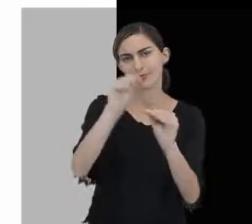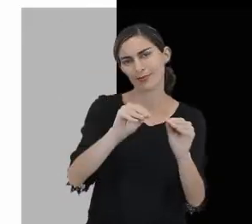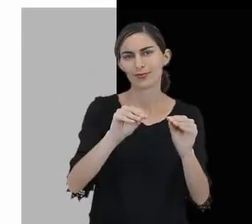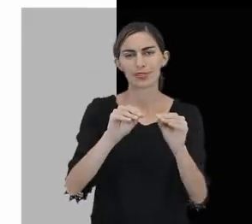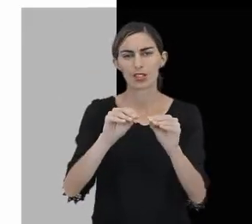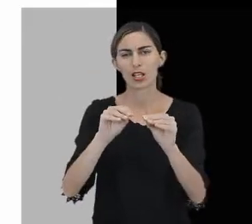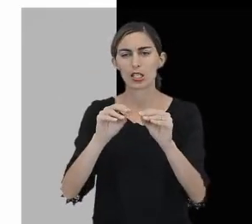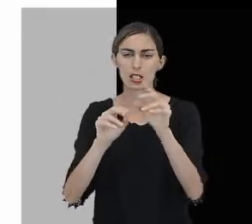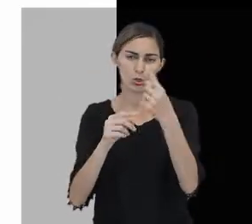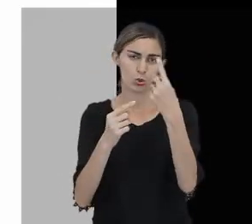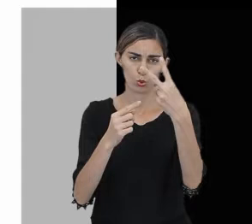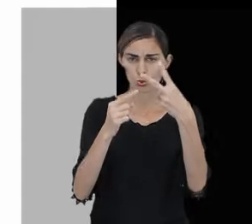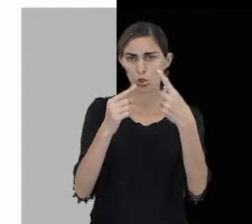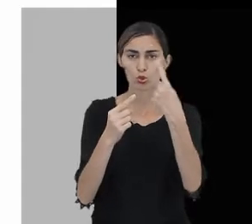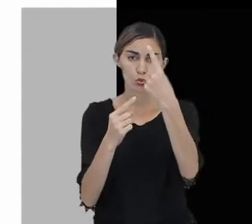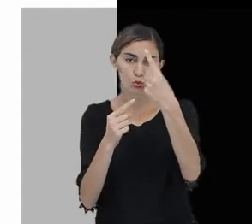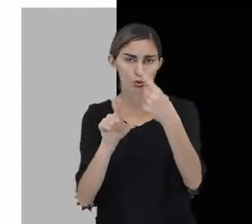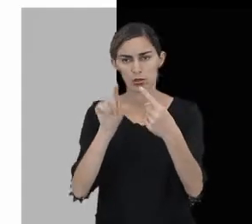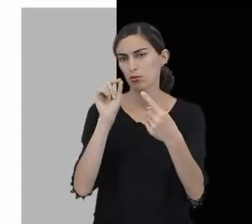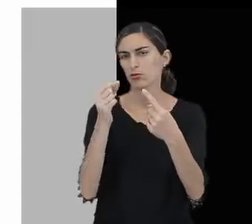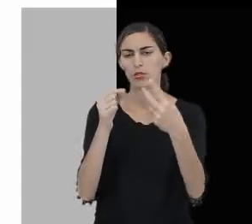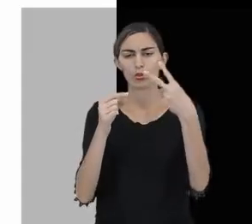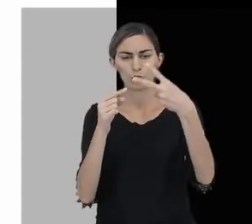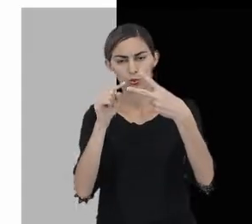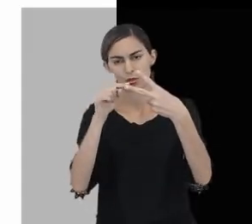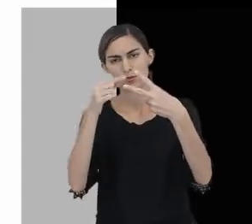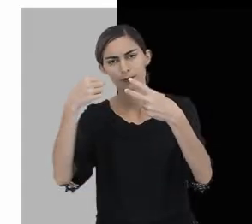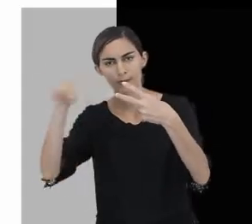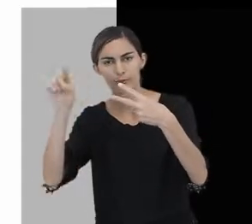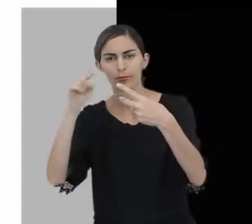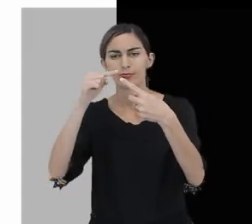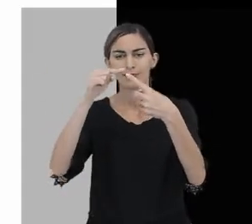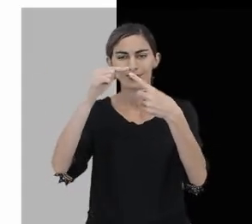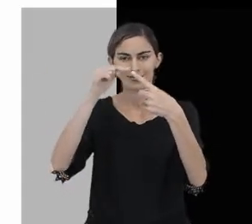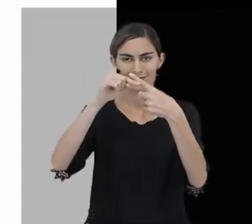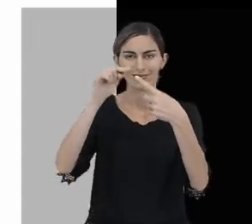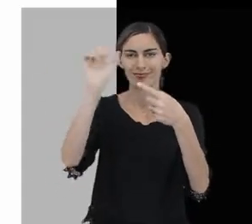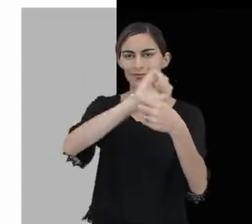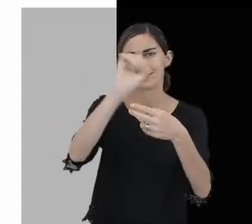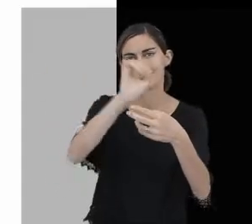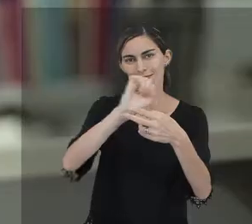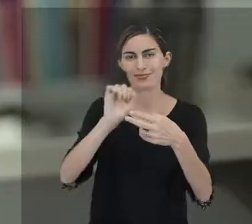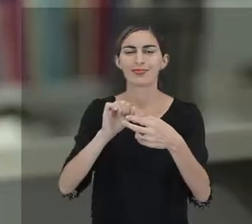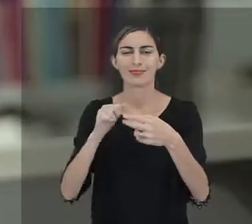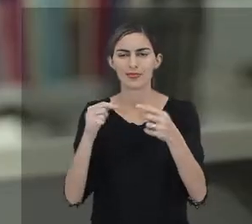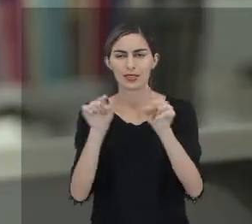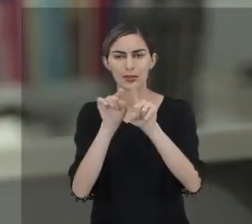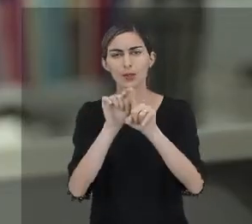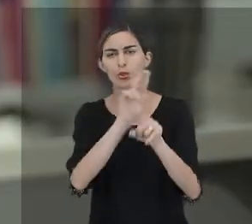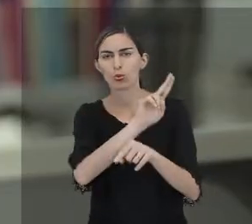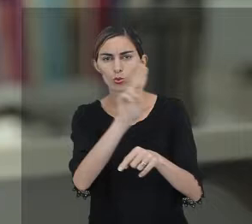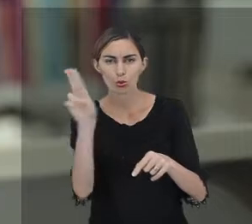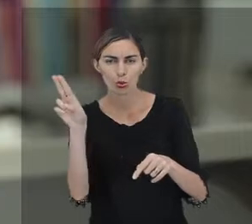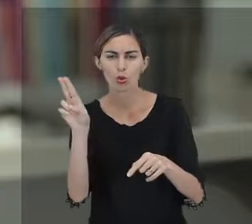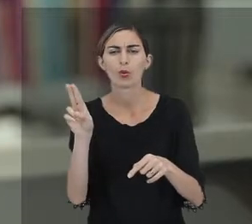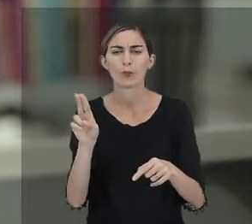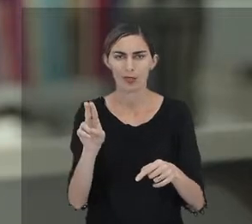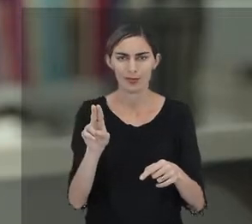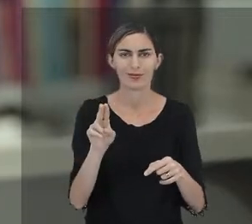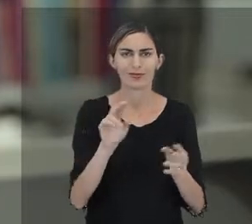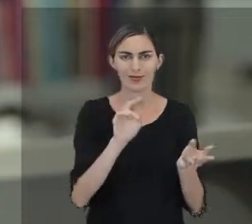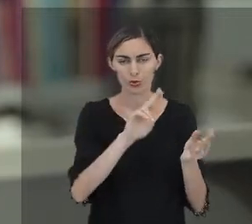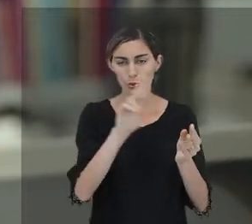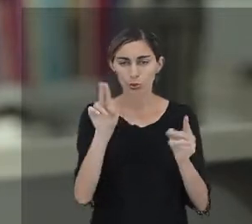será desmarcada, certo? Então, essa é a forma de acessar. Você coloca o nome do Radio Button também, certo? Vejam aqui que está definido o